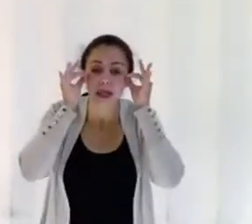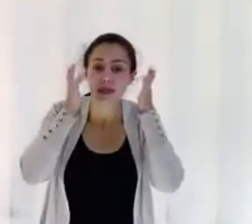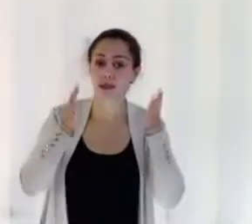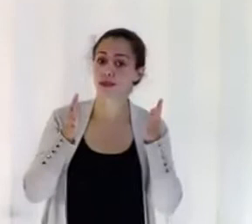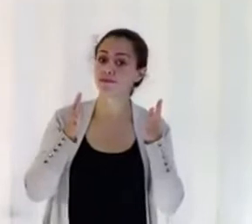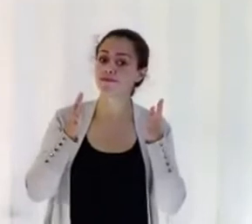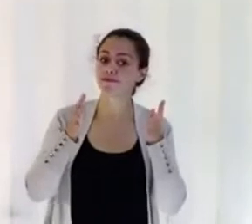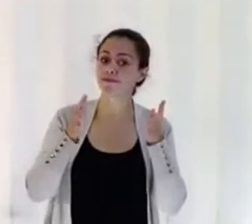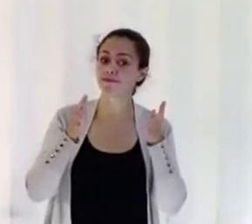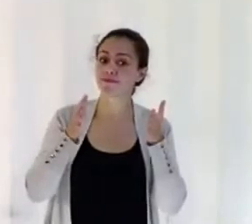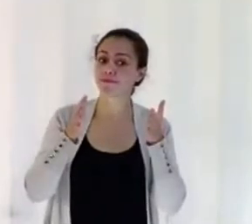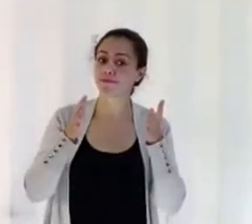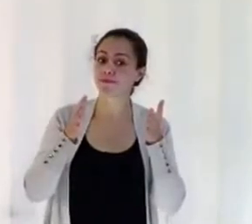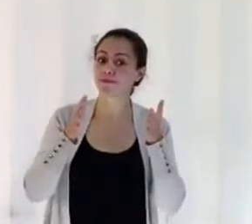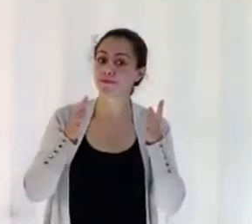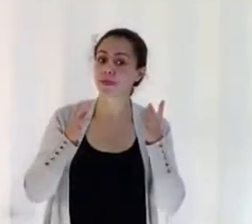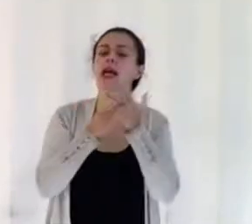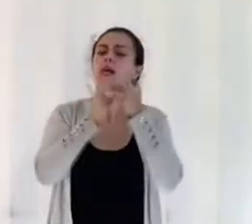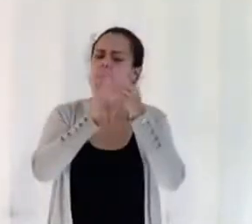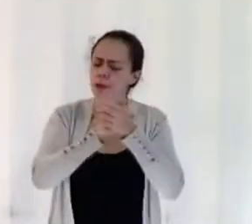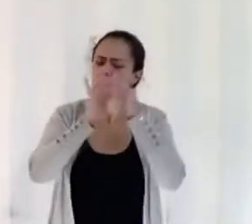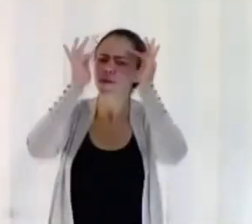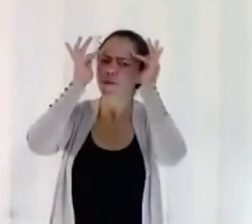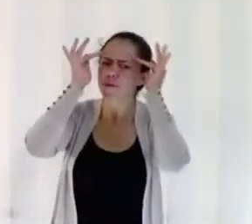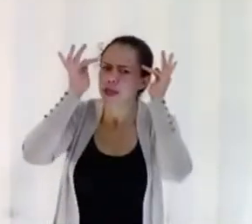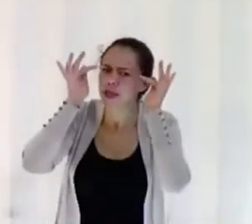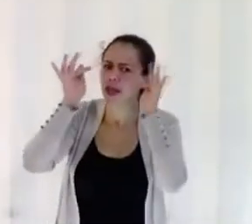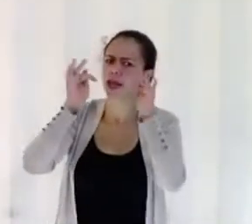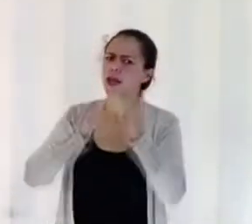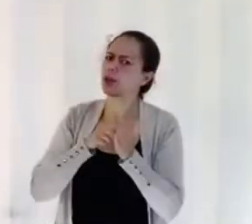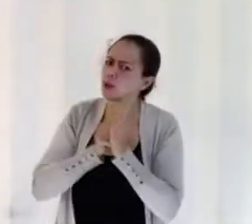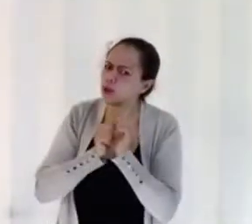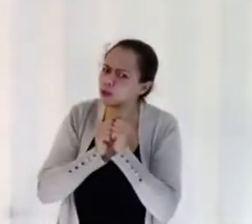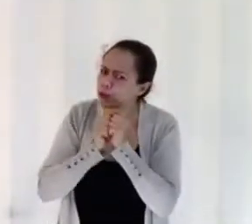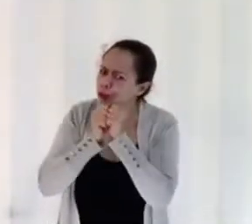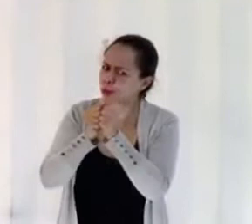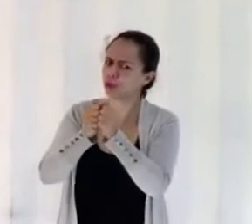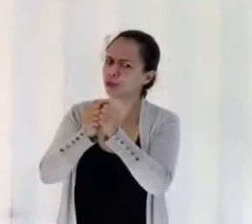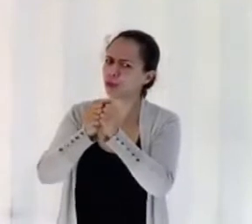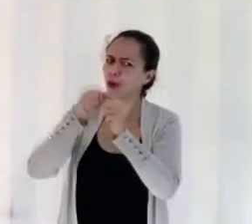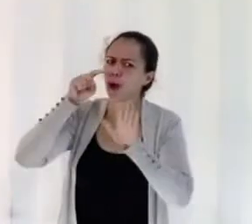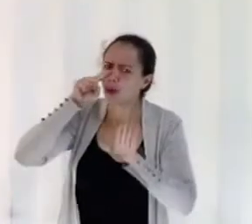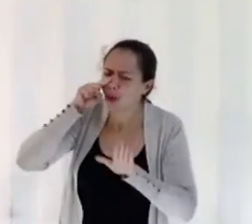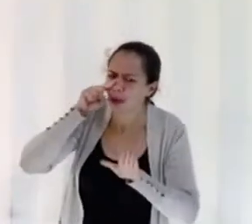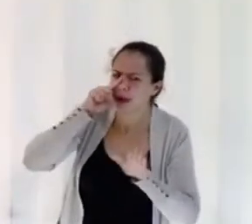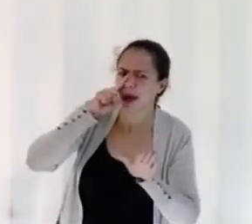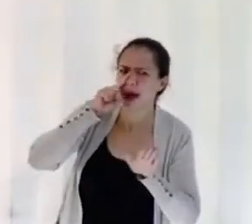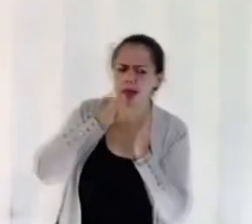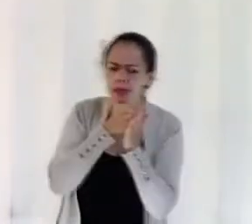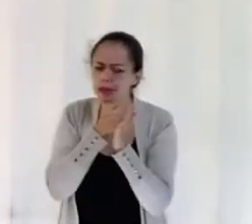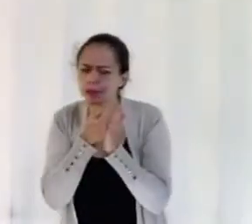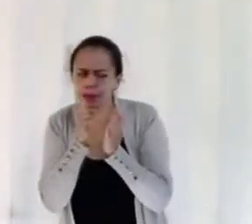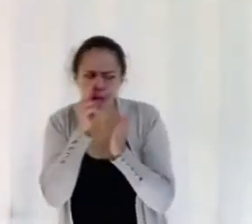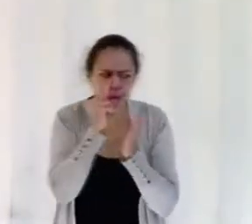o contentamento, ao invés de buscar a ganância, a avareza, nos contentar por aquilo que